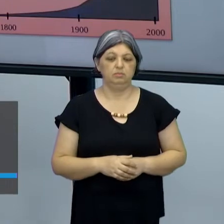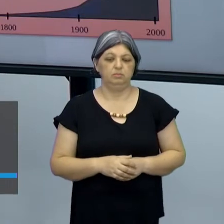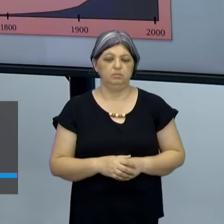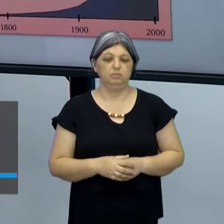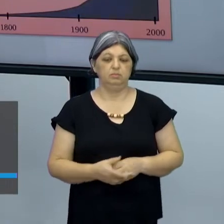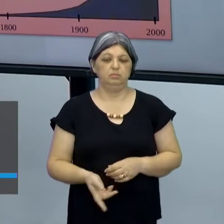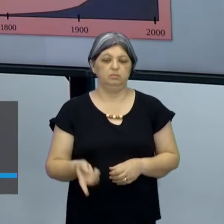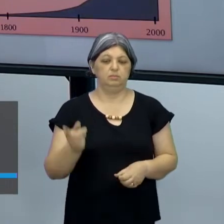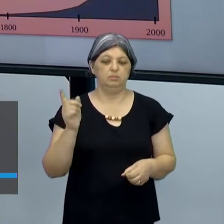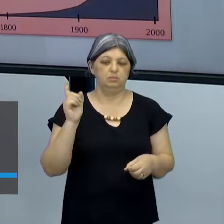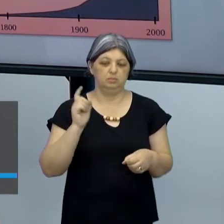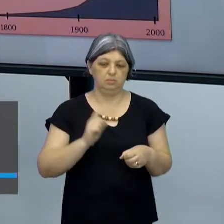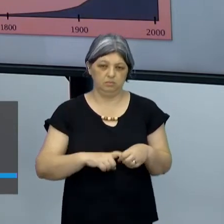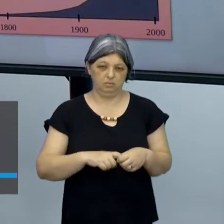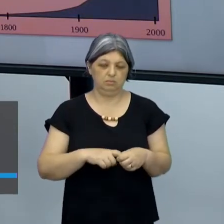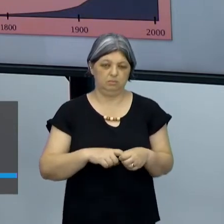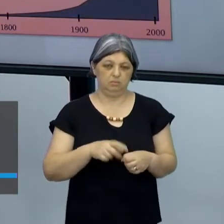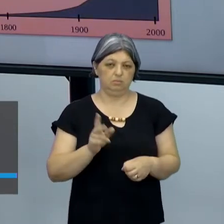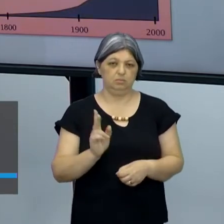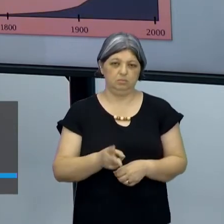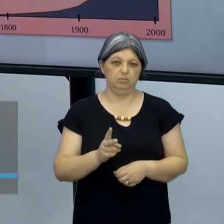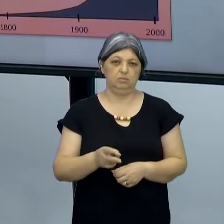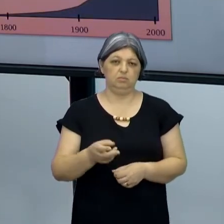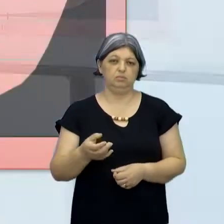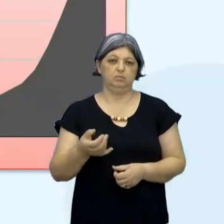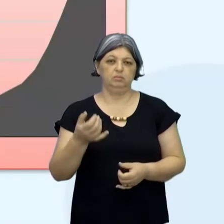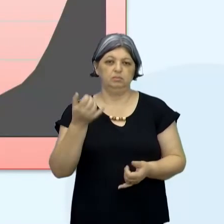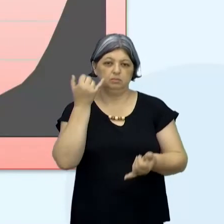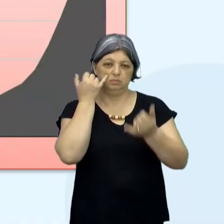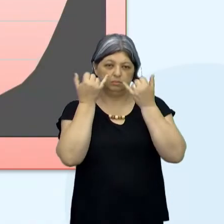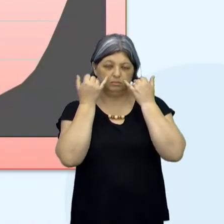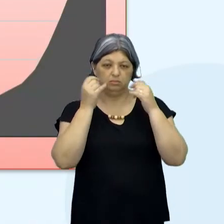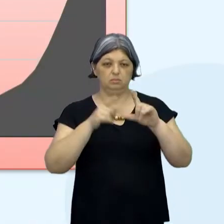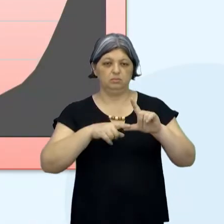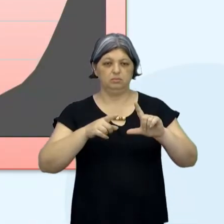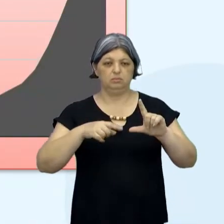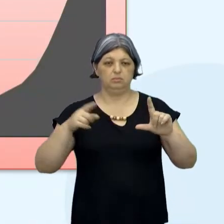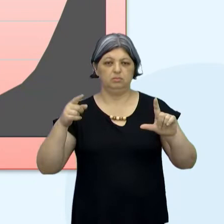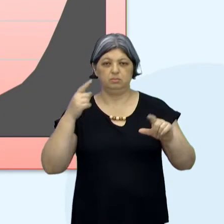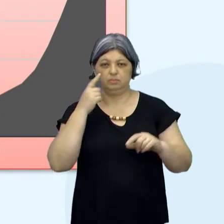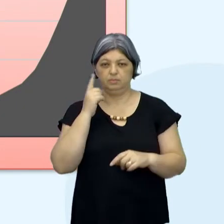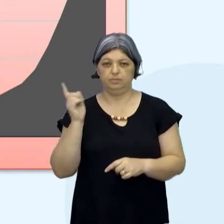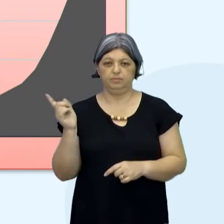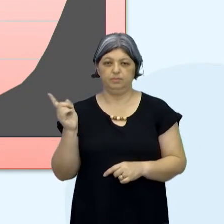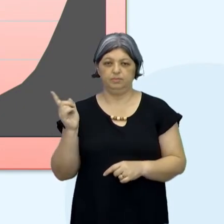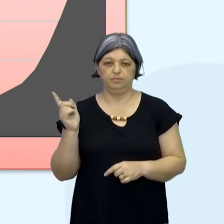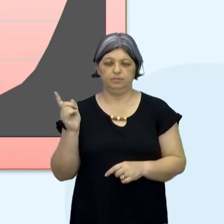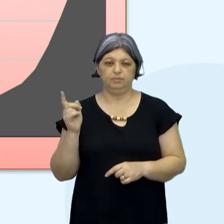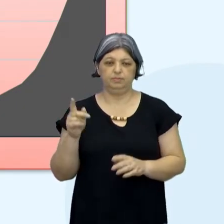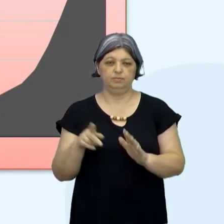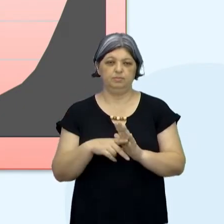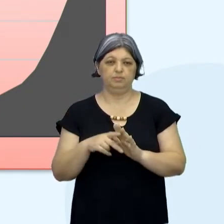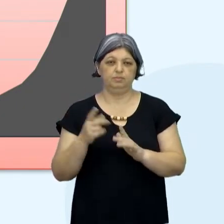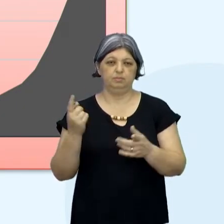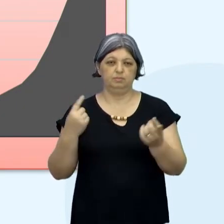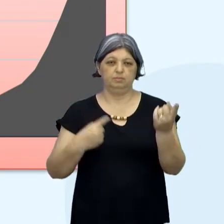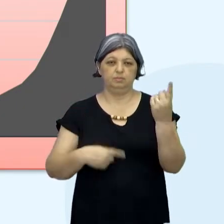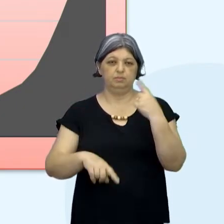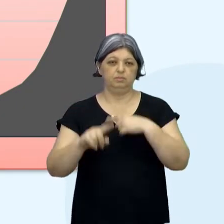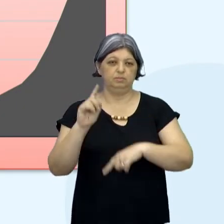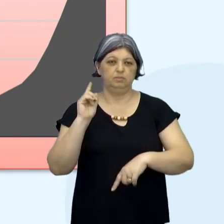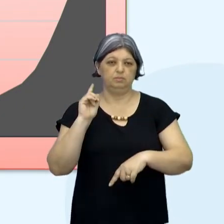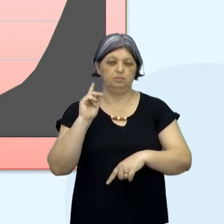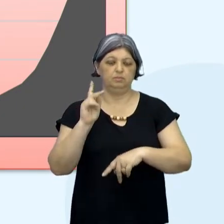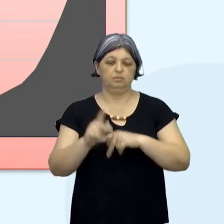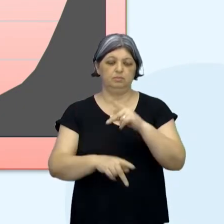Voltando a falar, né, continuando a falar aí de dados populacionais, está aí na tela para vocês, a evolução aí da